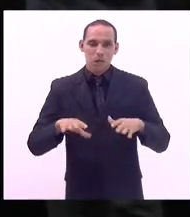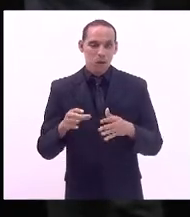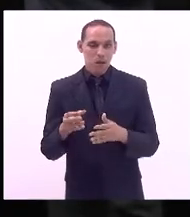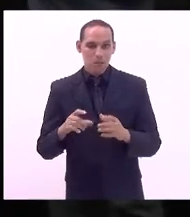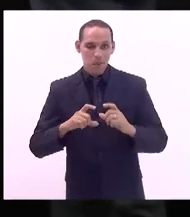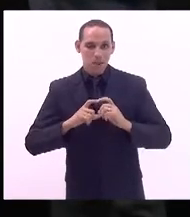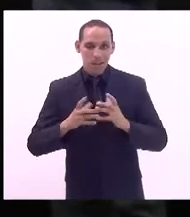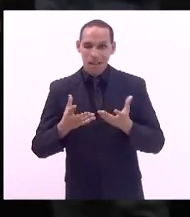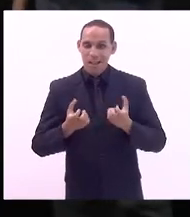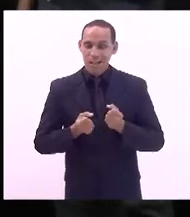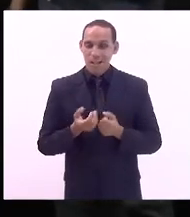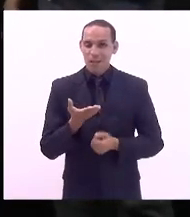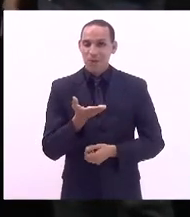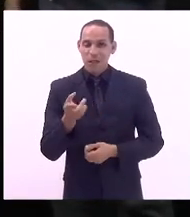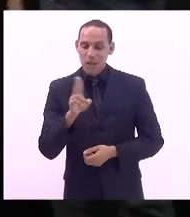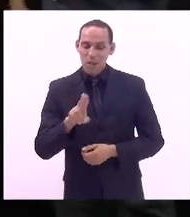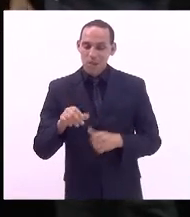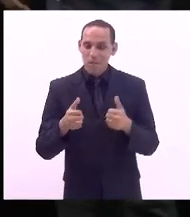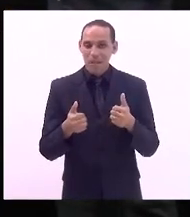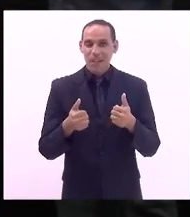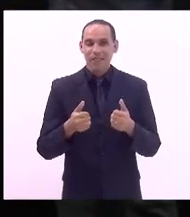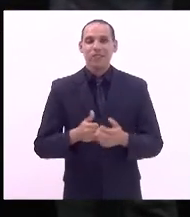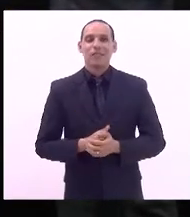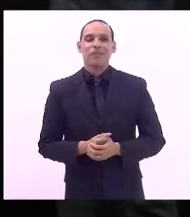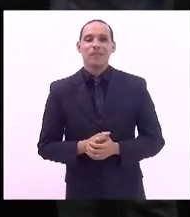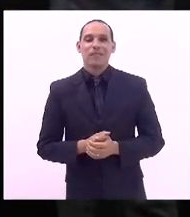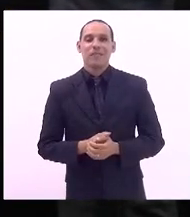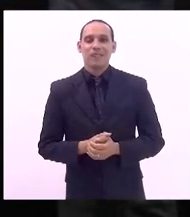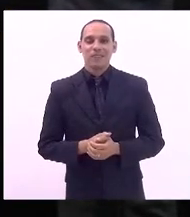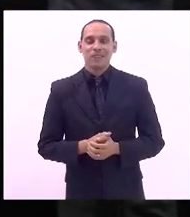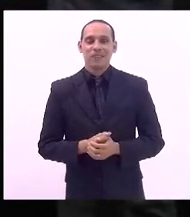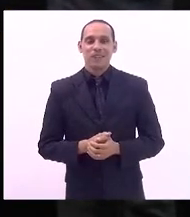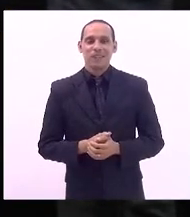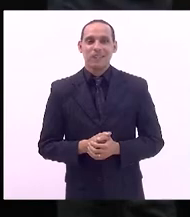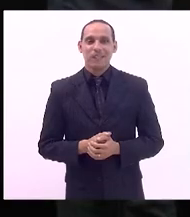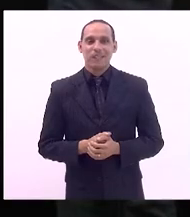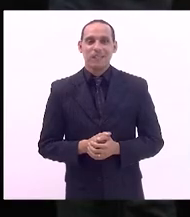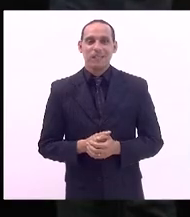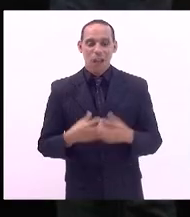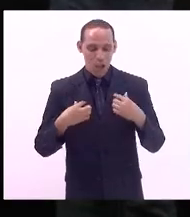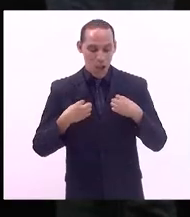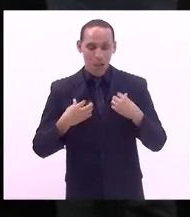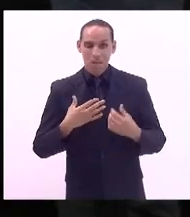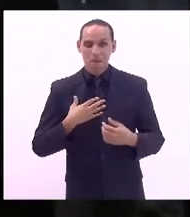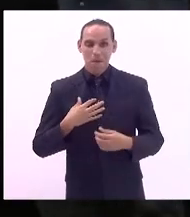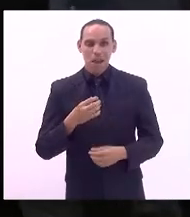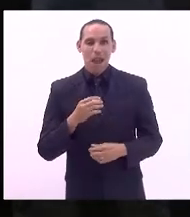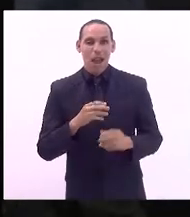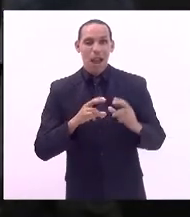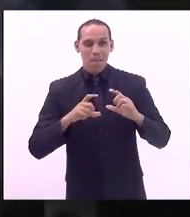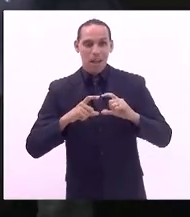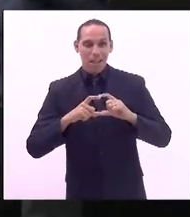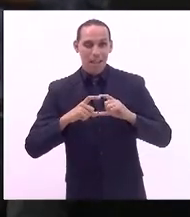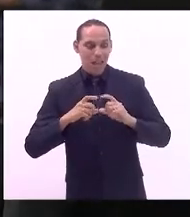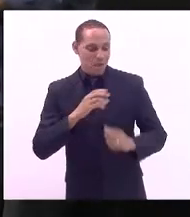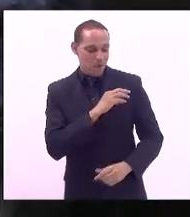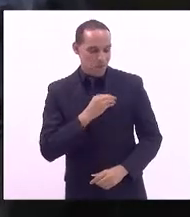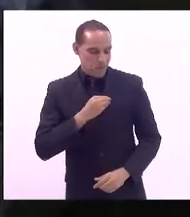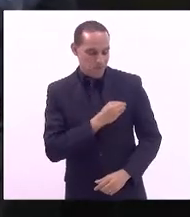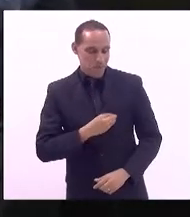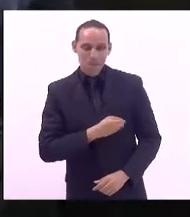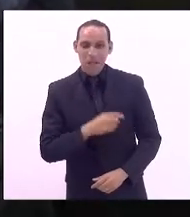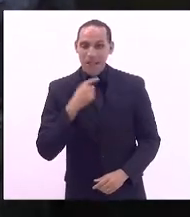façam bom uso a minha linha meu uniforme seu colocar todas as medalhas Não tá cabendo mais não